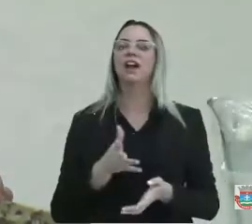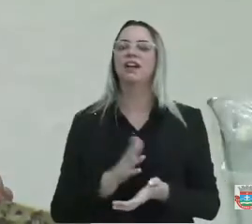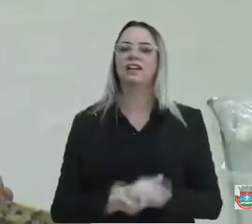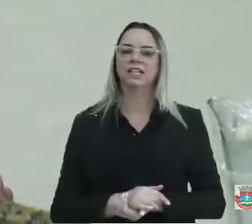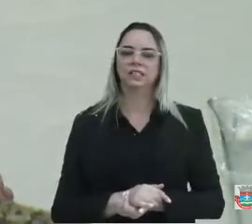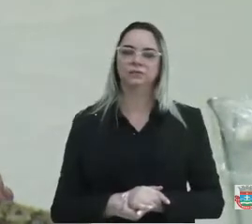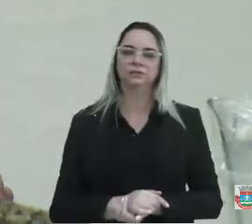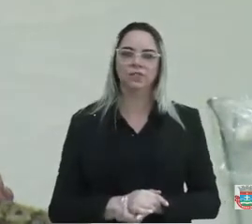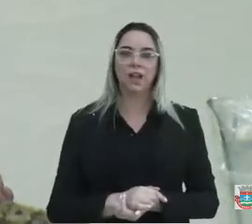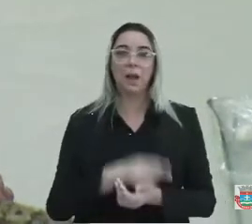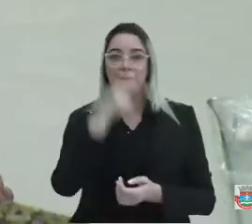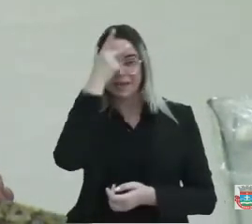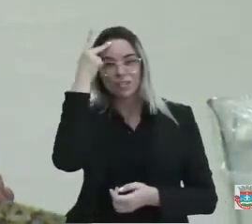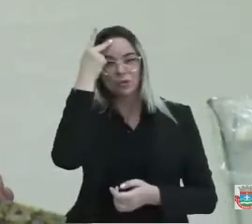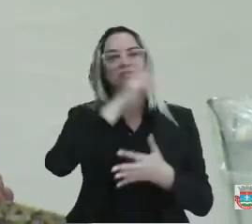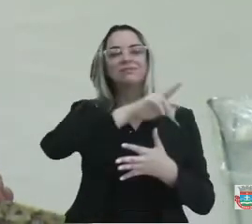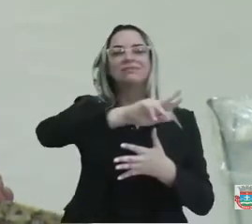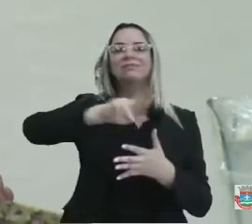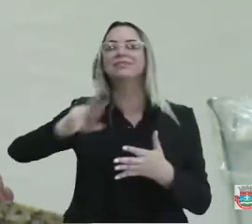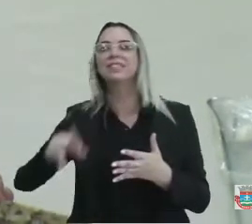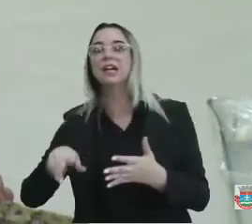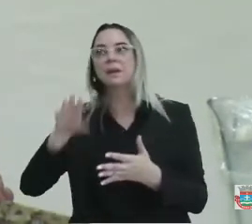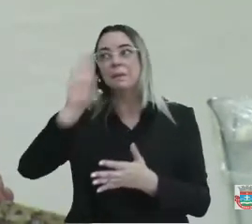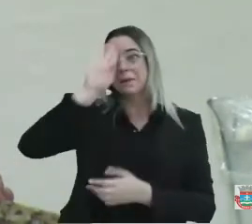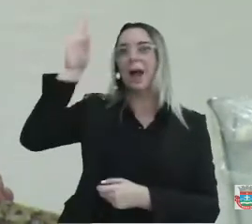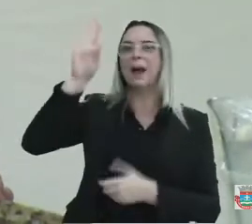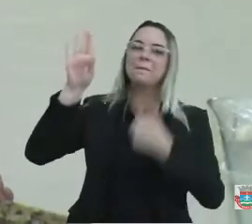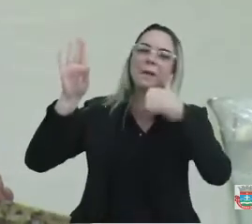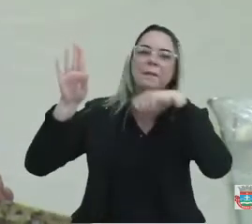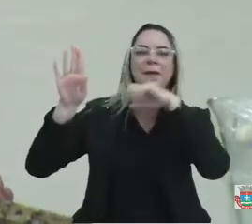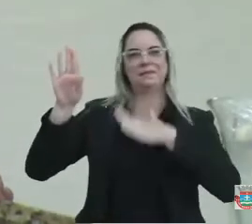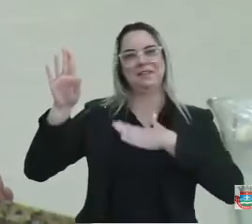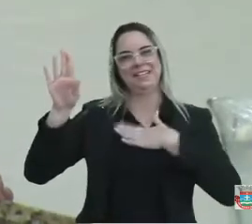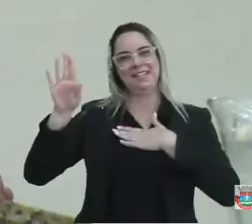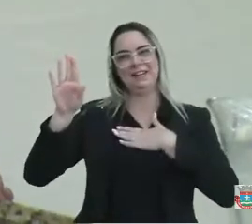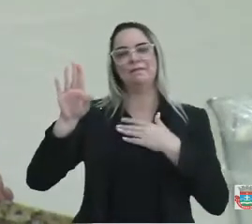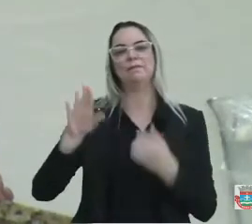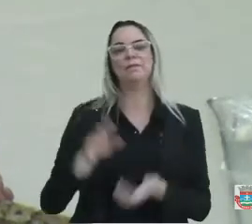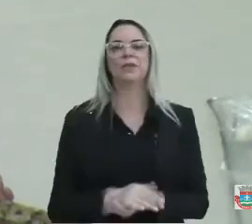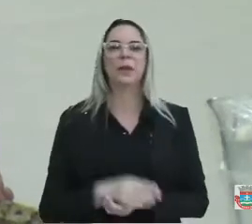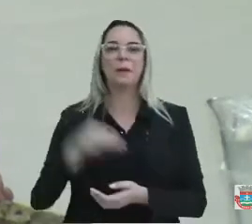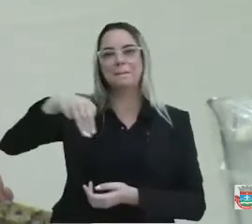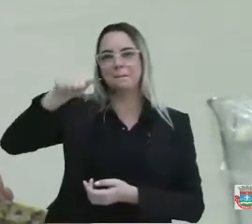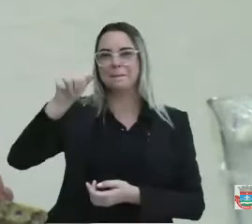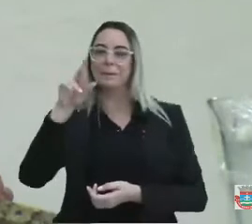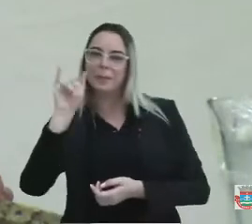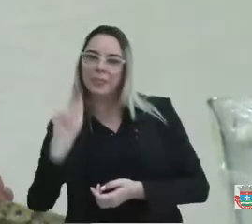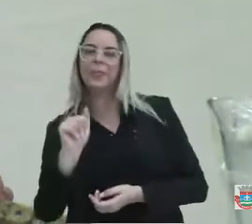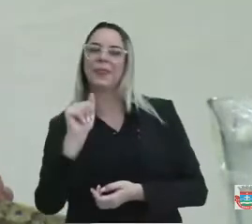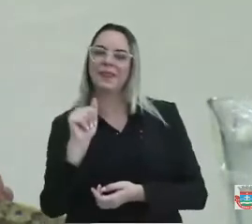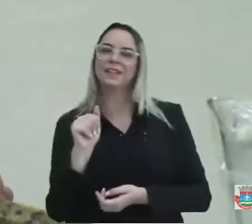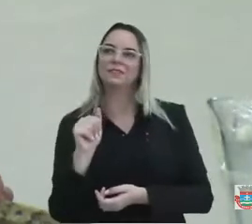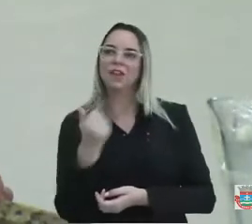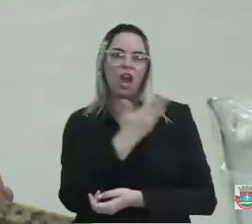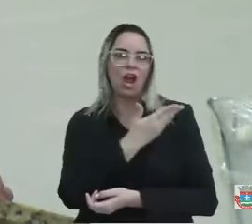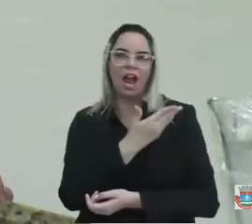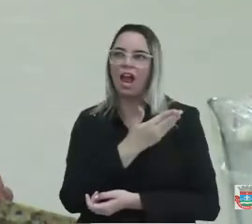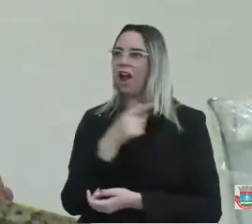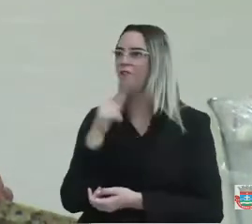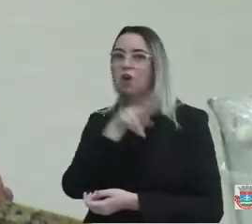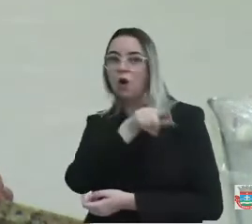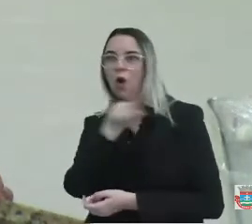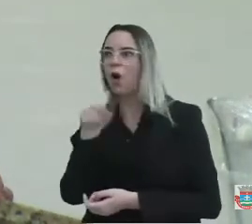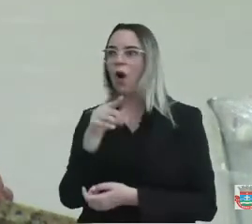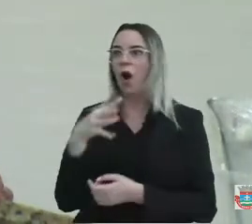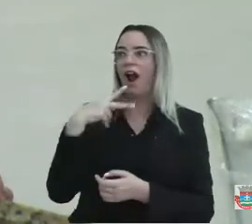Para várias pessoas, mas principalmente para minha mãe, Maria Edith de Almeida. Acho que toda a casa aqui conhece, gosta muito